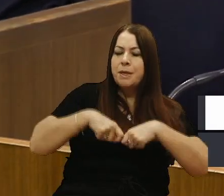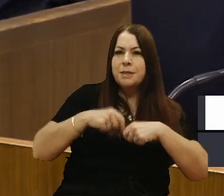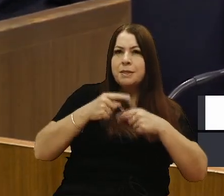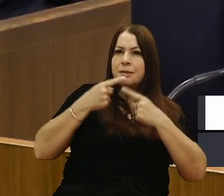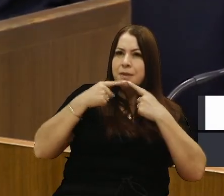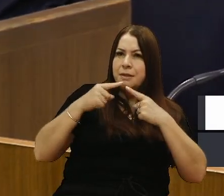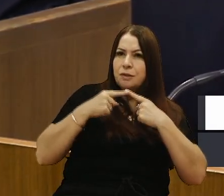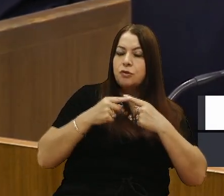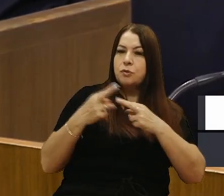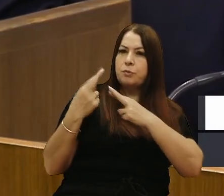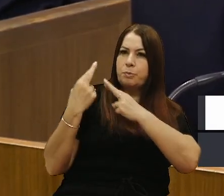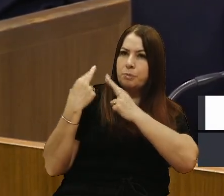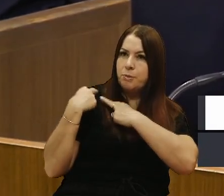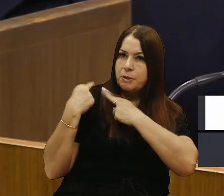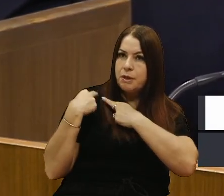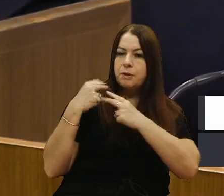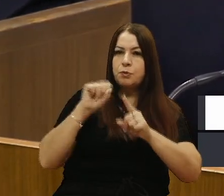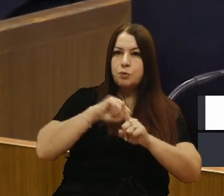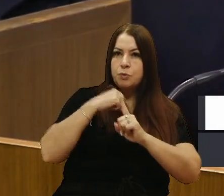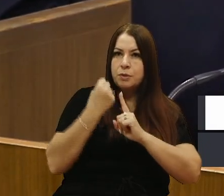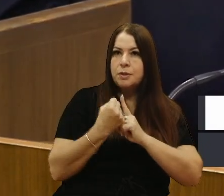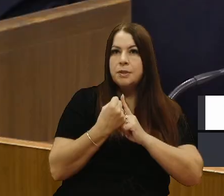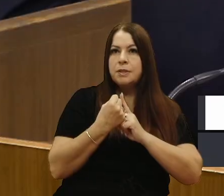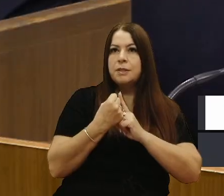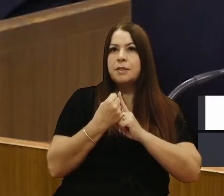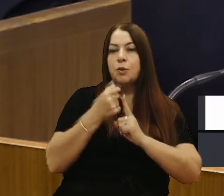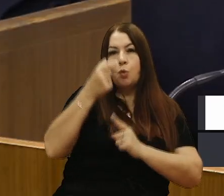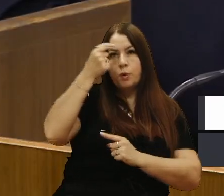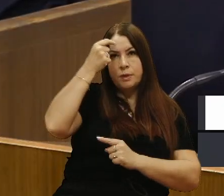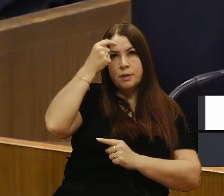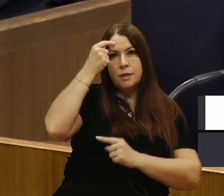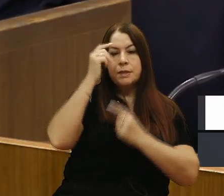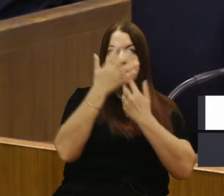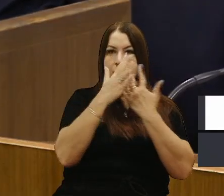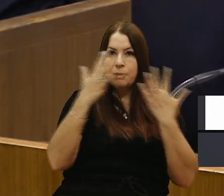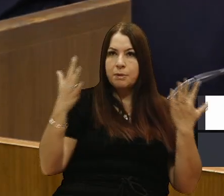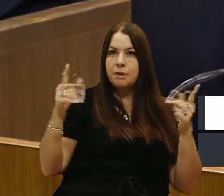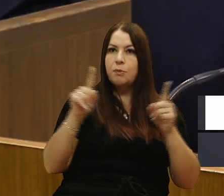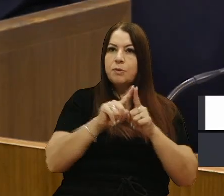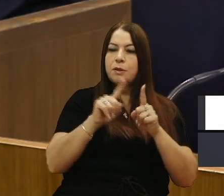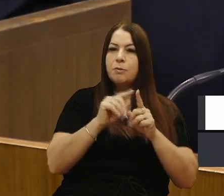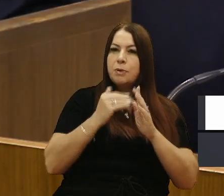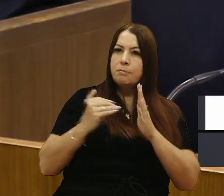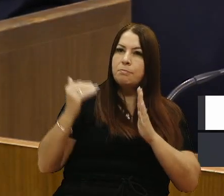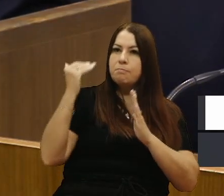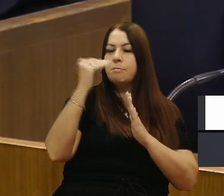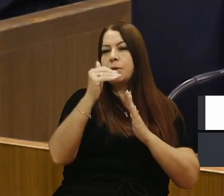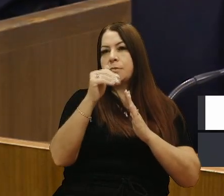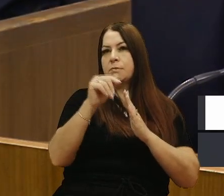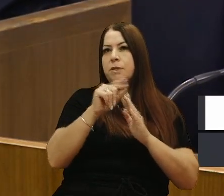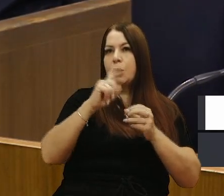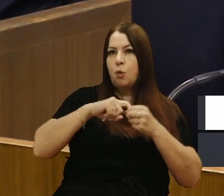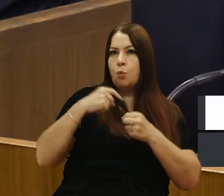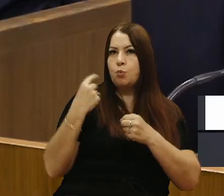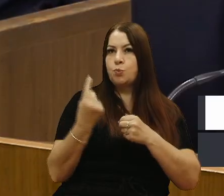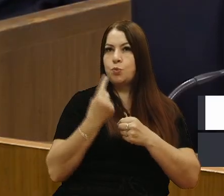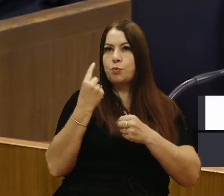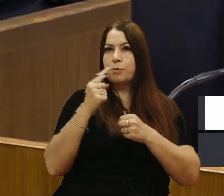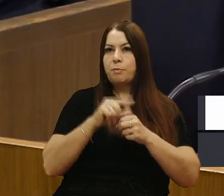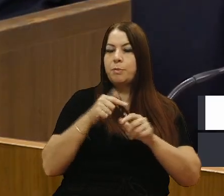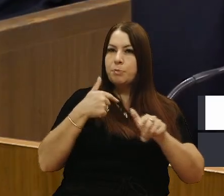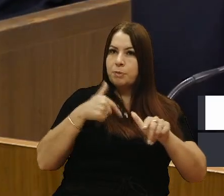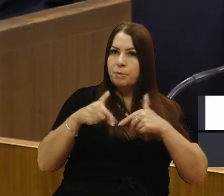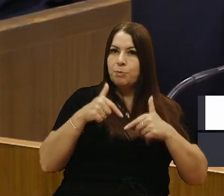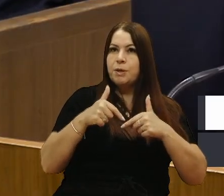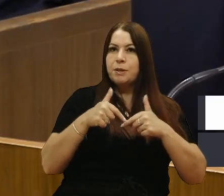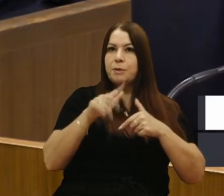crítica, responsabilidade social, consciência ambiental e, sobretudo, autonomia para atuar